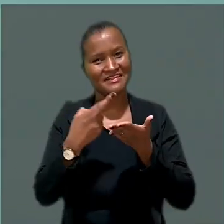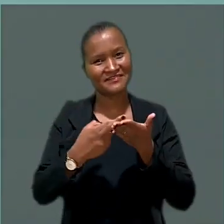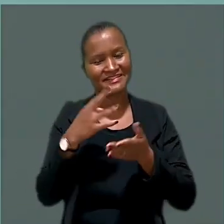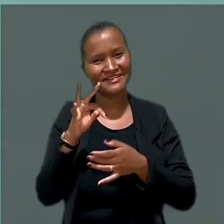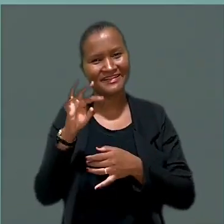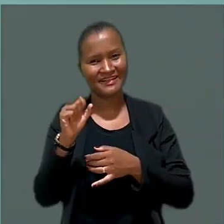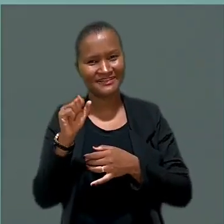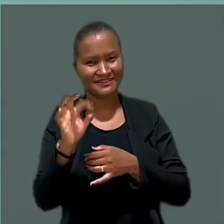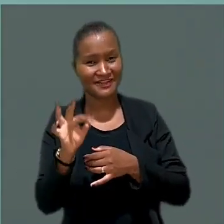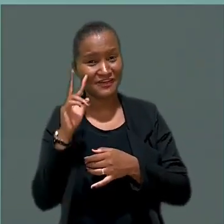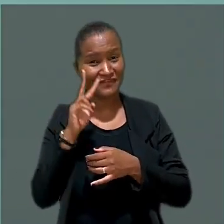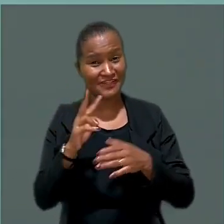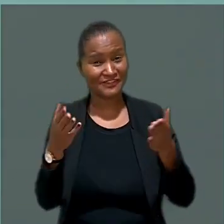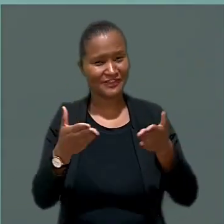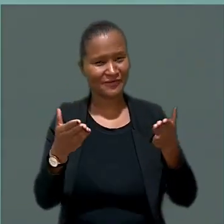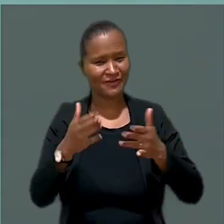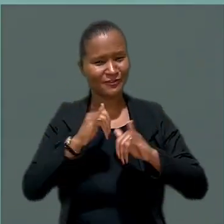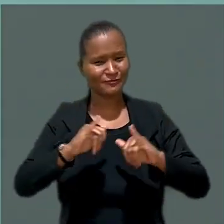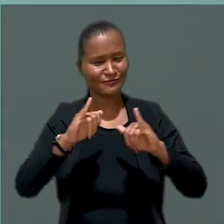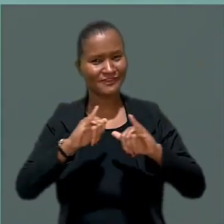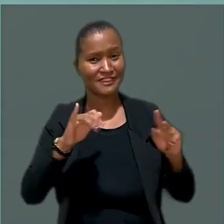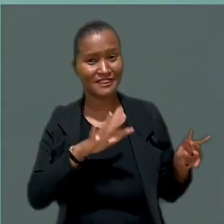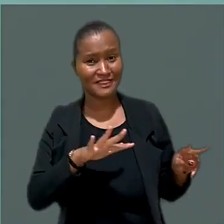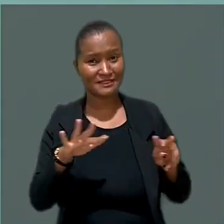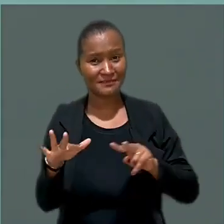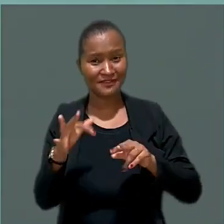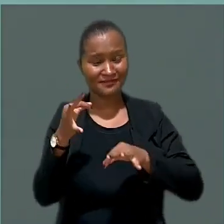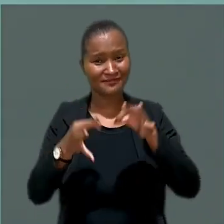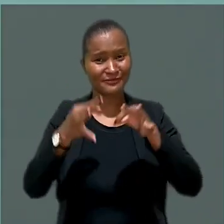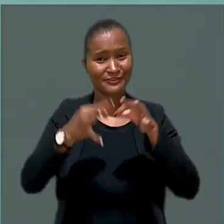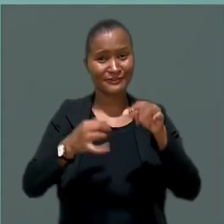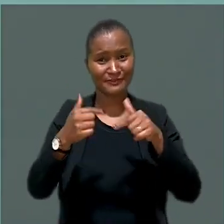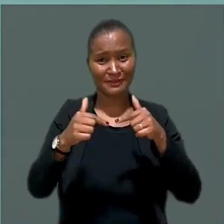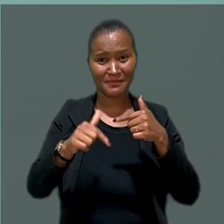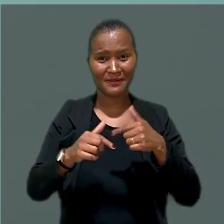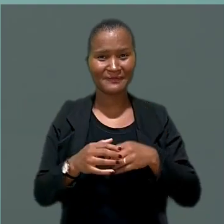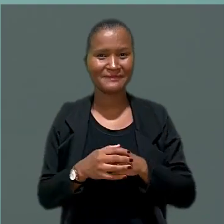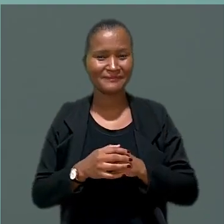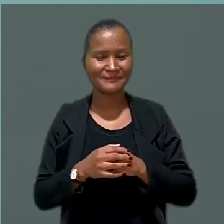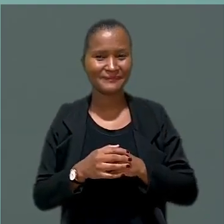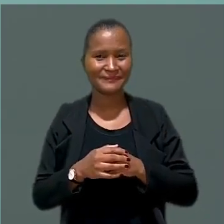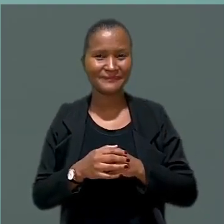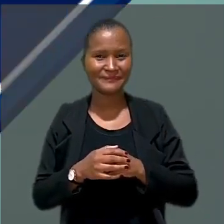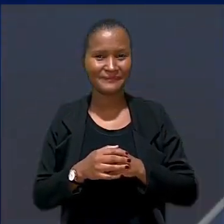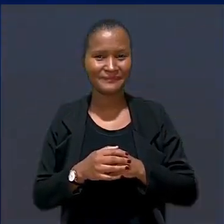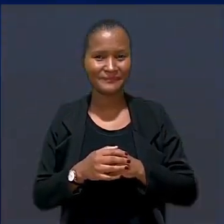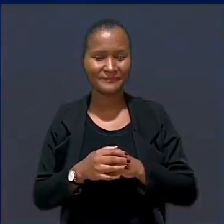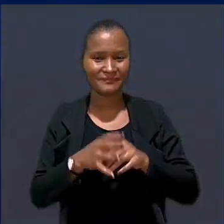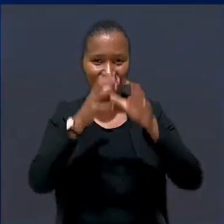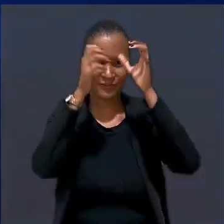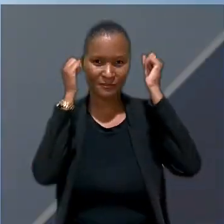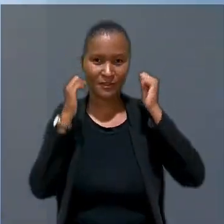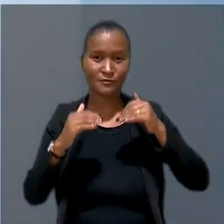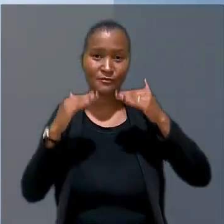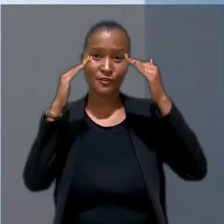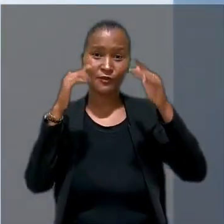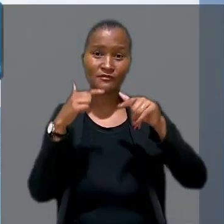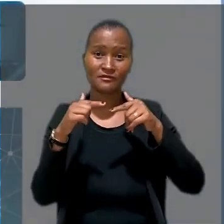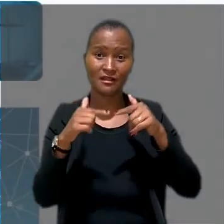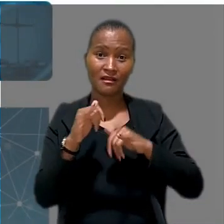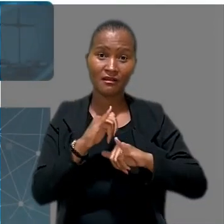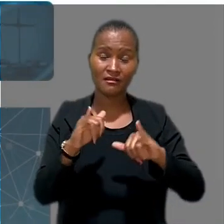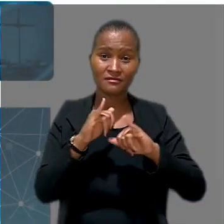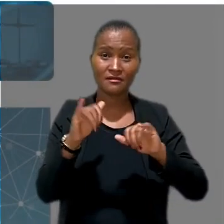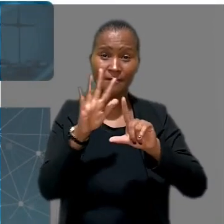Estamos de volta com Revista TST. Veja agora outras notícias da semana na Justiça do Trabalho. O Tribunal